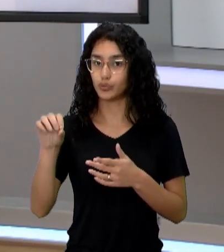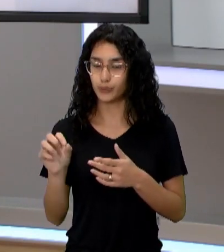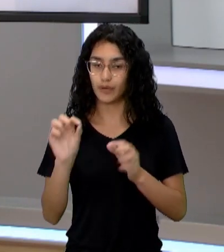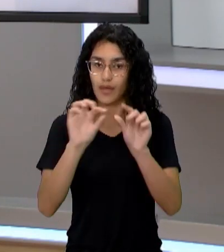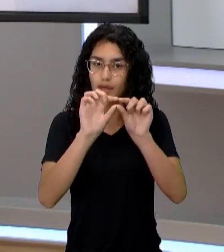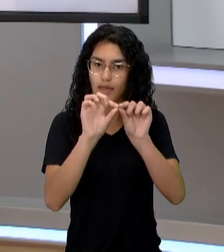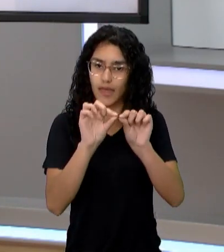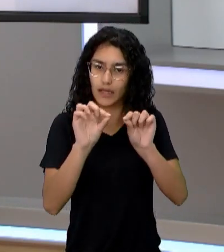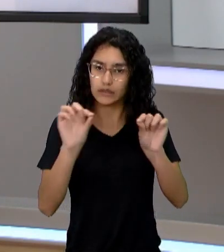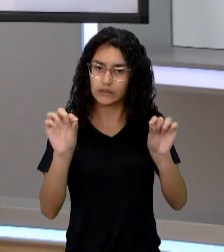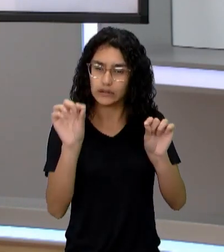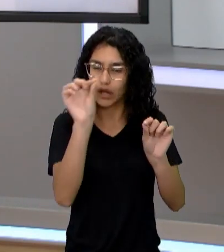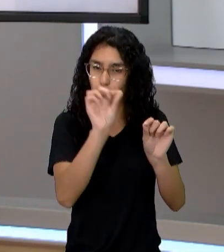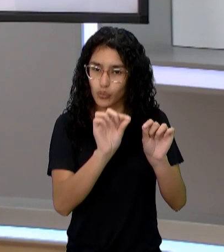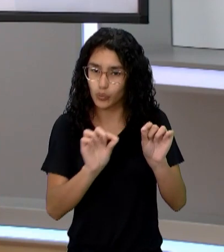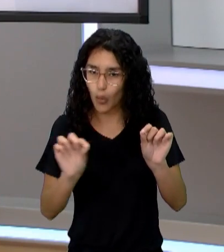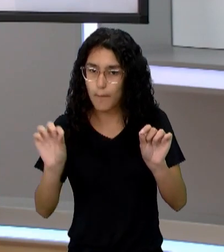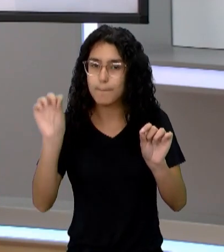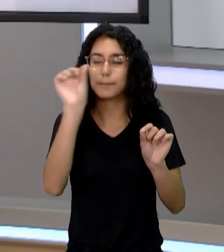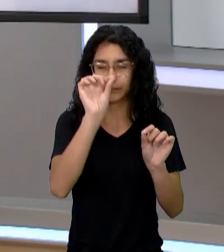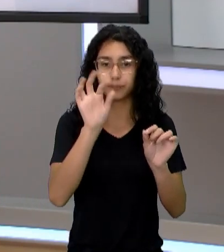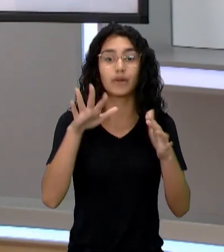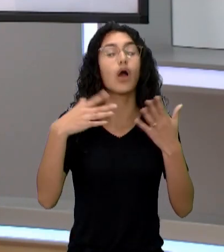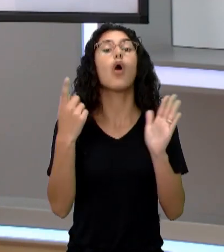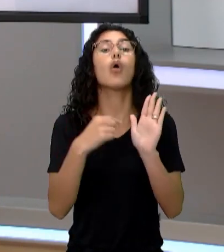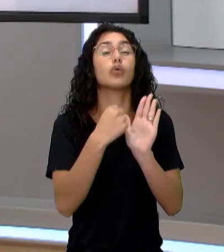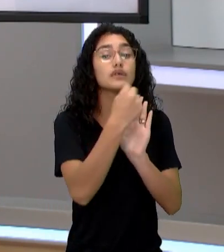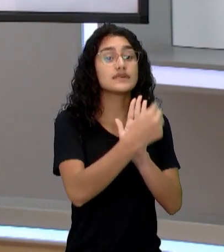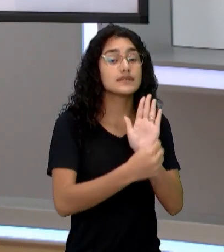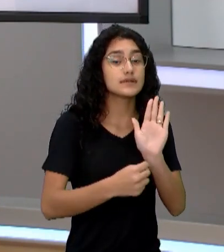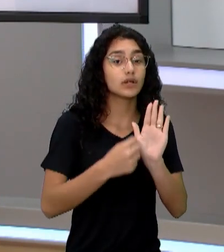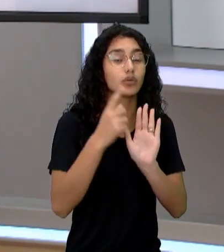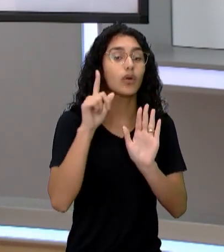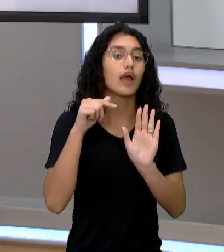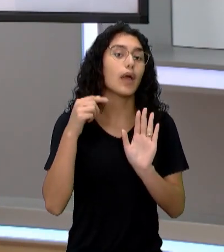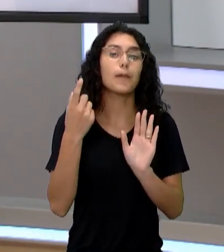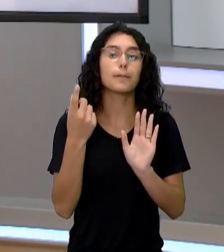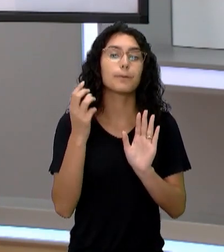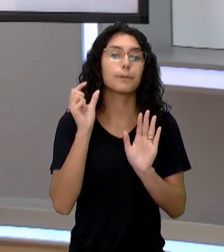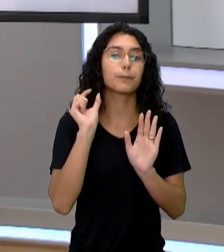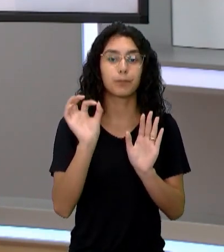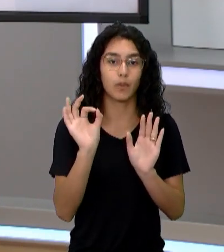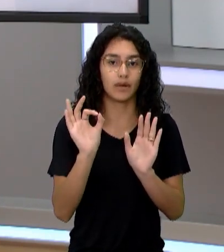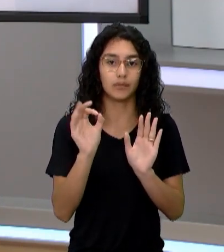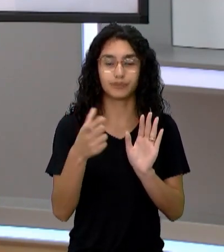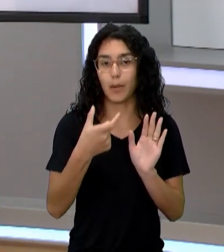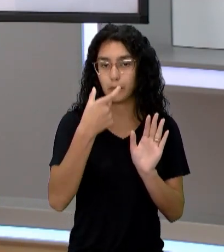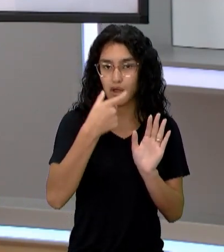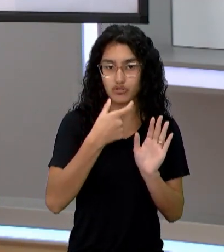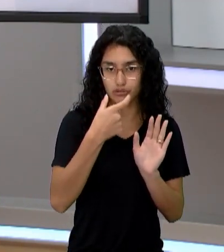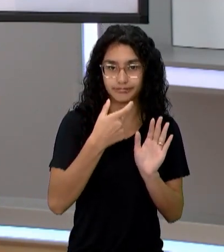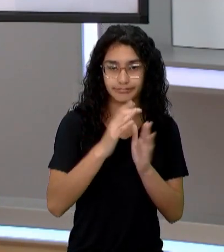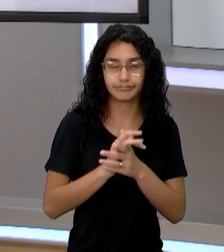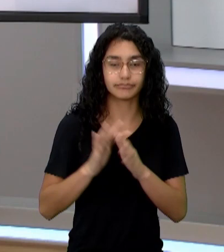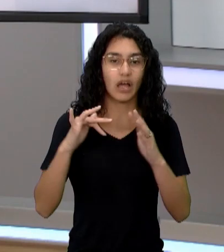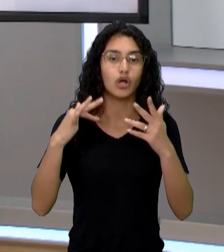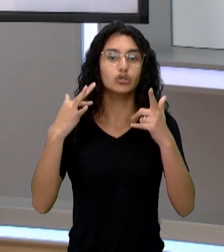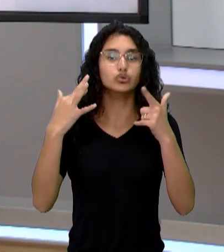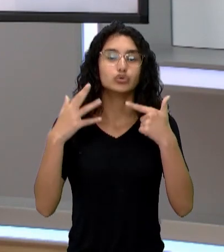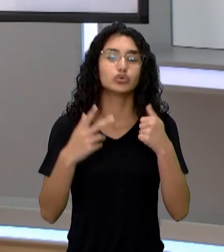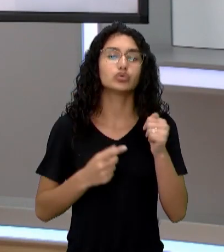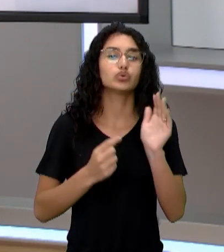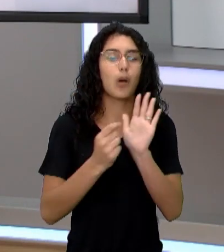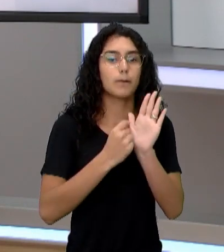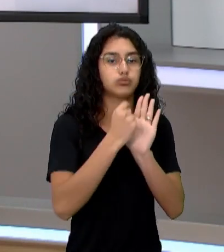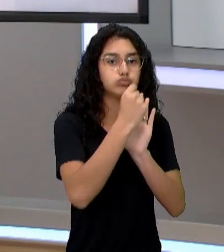tá bom? Enquanto que o círculo, vamos dizer assim, é a moeda, né? É a bolacha aí, né? É tudo que